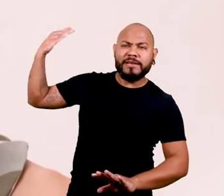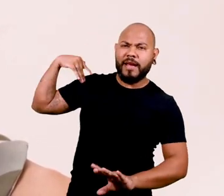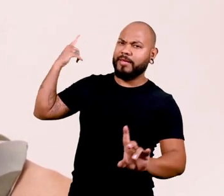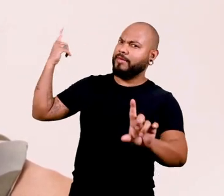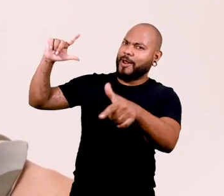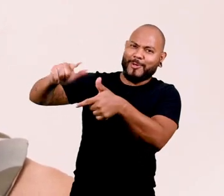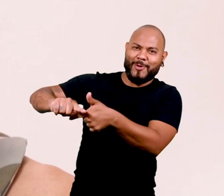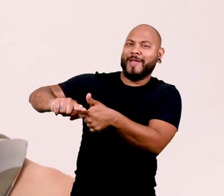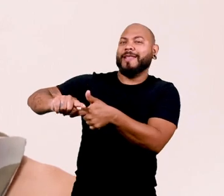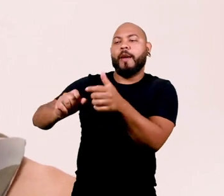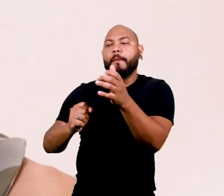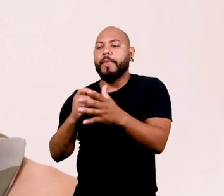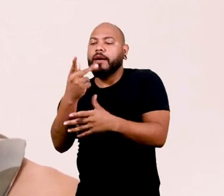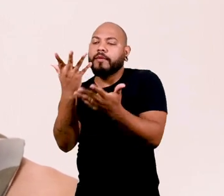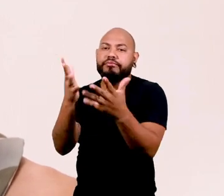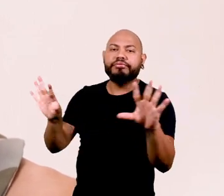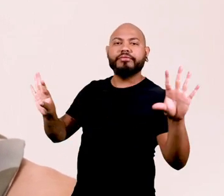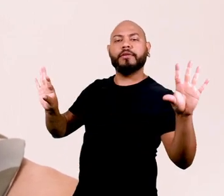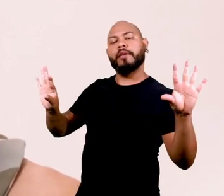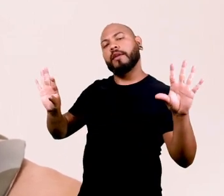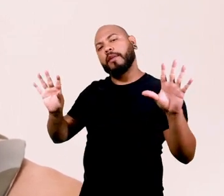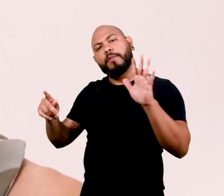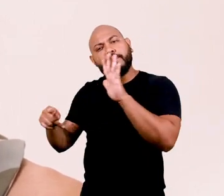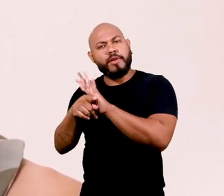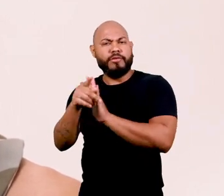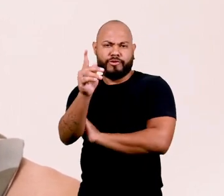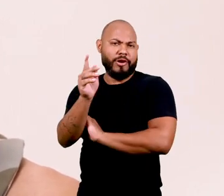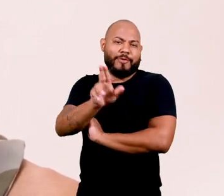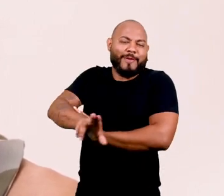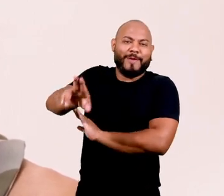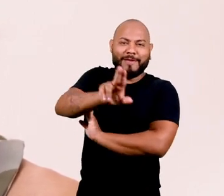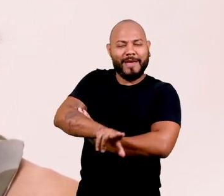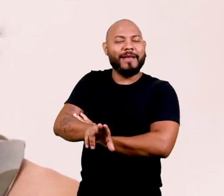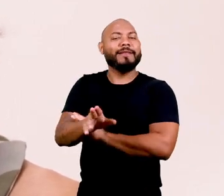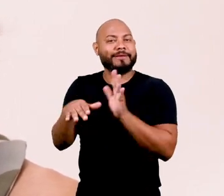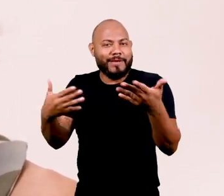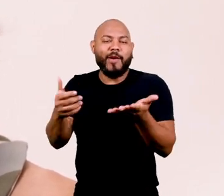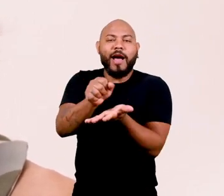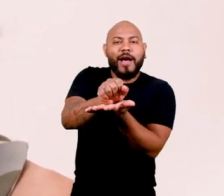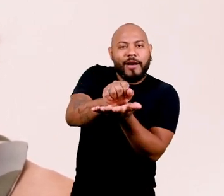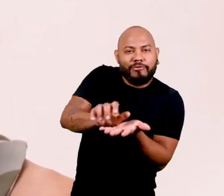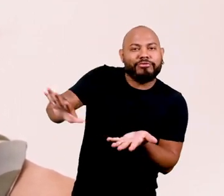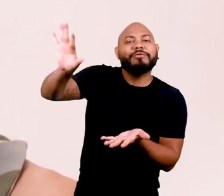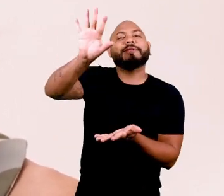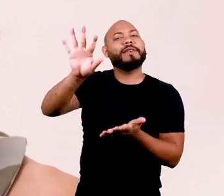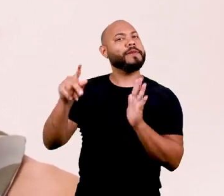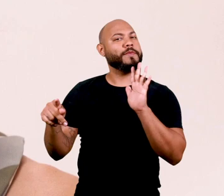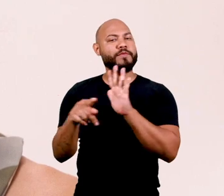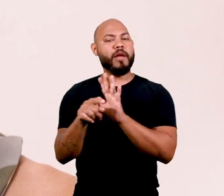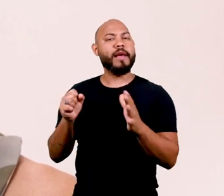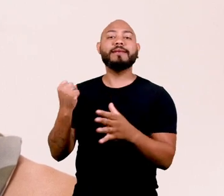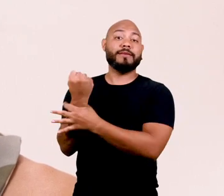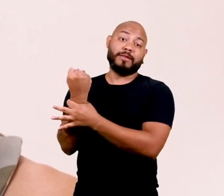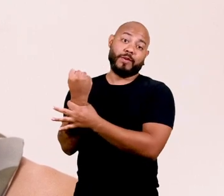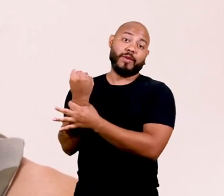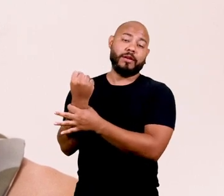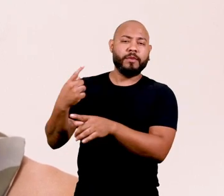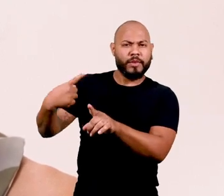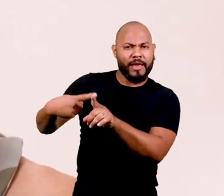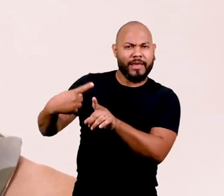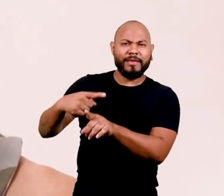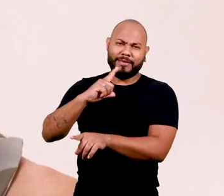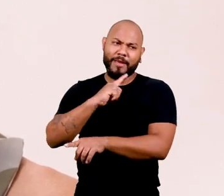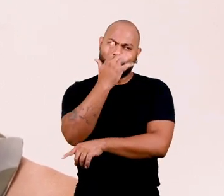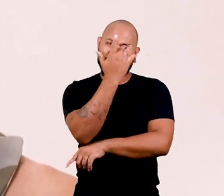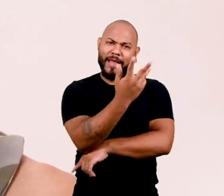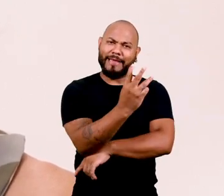É o que está lá. É o que, no fundo, faz com que a gente saiba que a ayahuasca é uma substância segura. Porque se tem 30